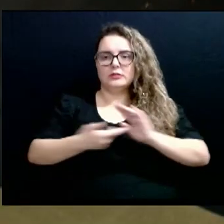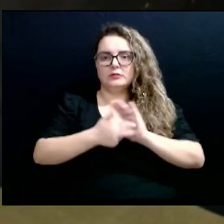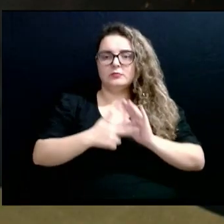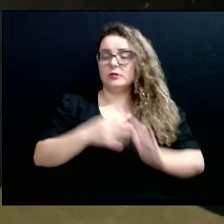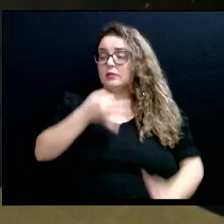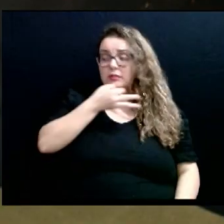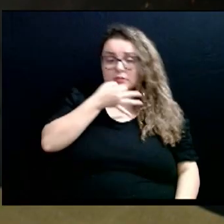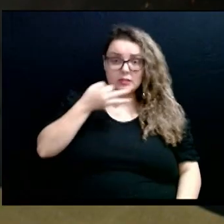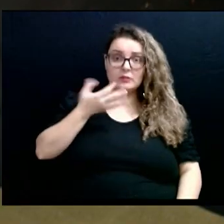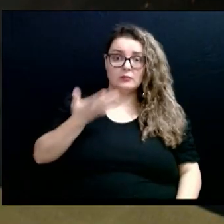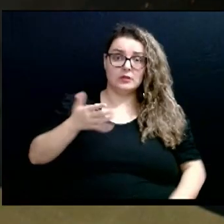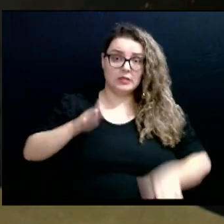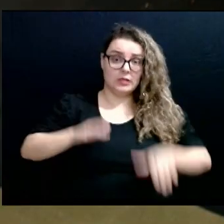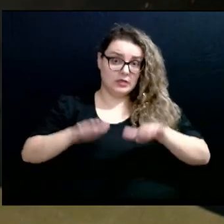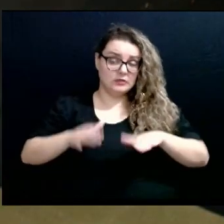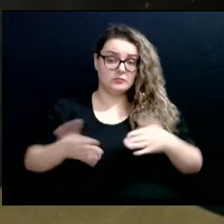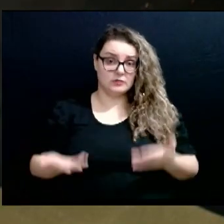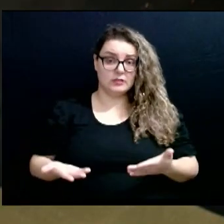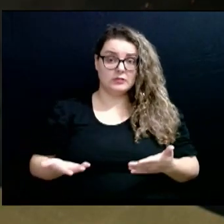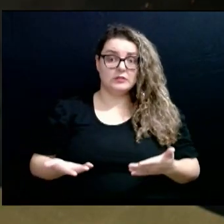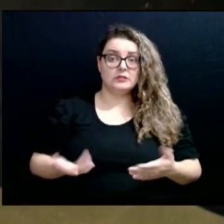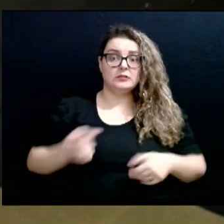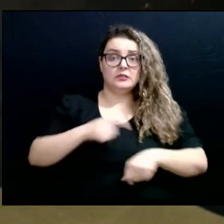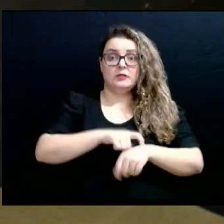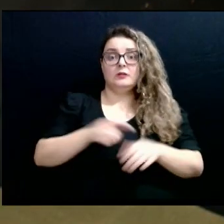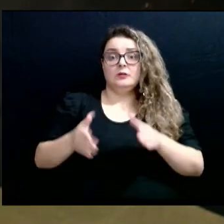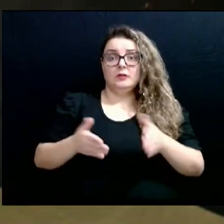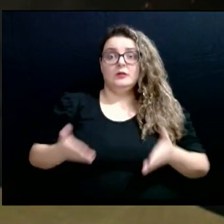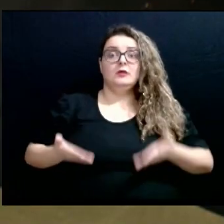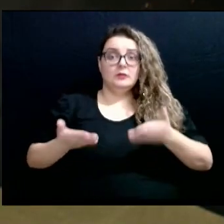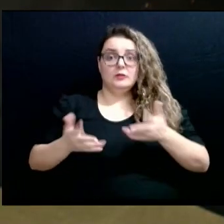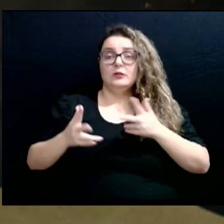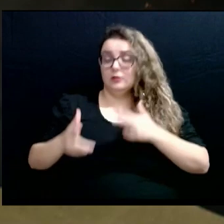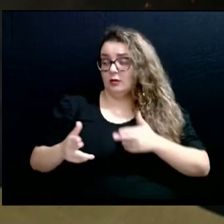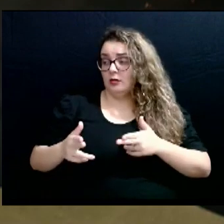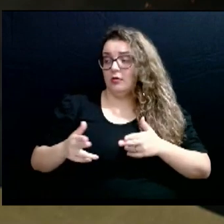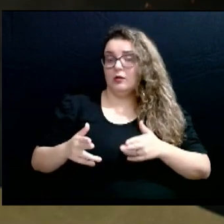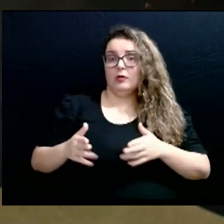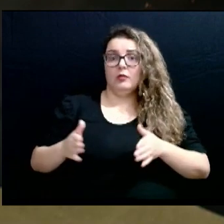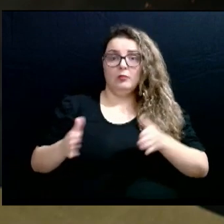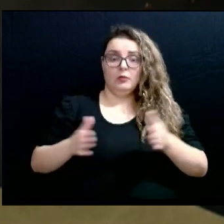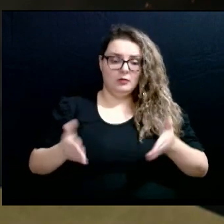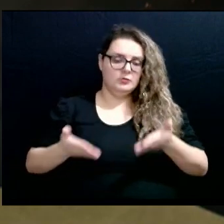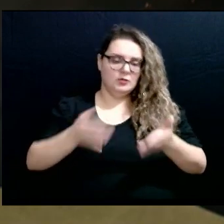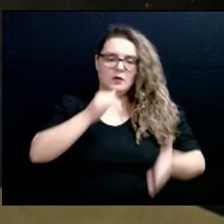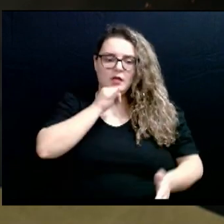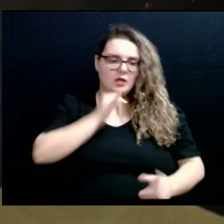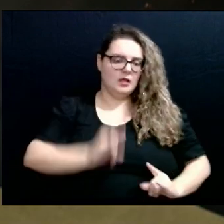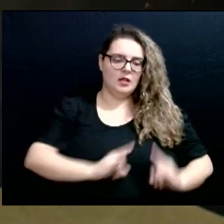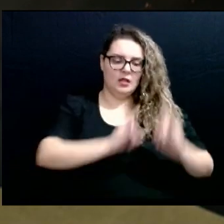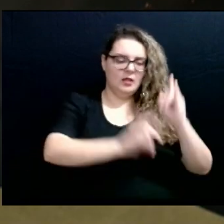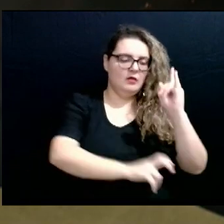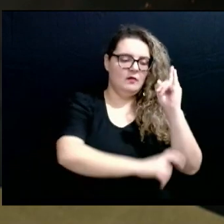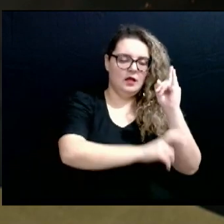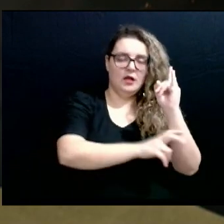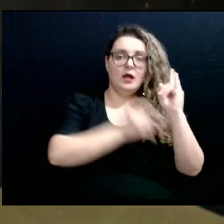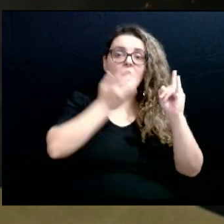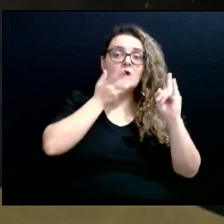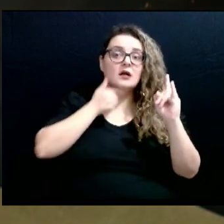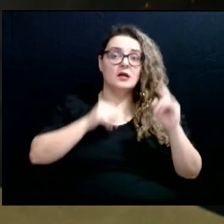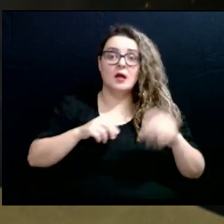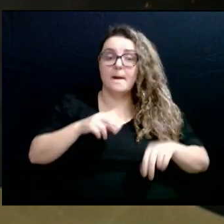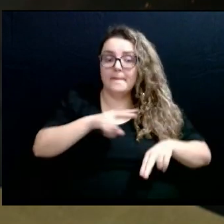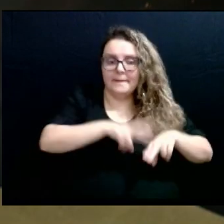Muitas vezes, nessa situação que a gente colocou como cenário aqui, né, de um elevador, a criança ficar trancada no elevador ou até dentro